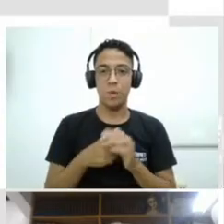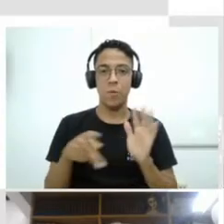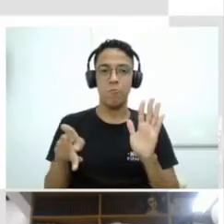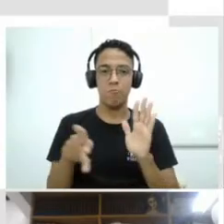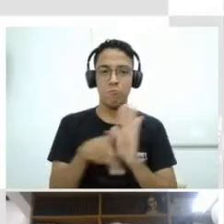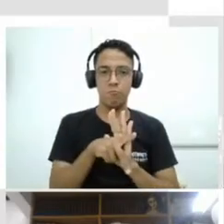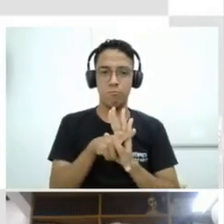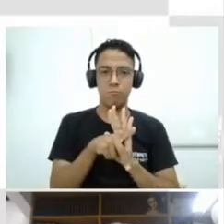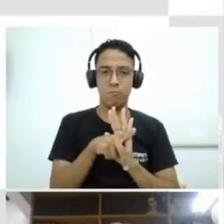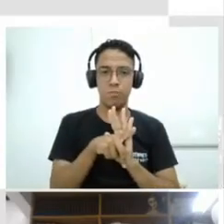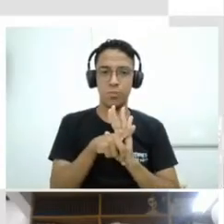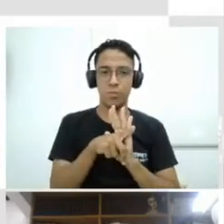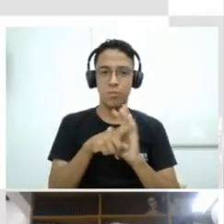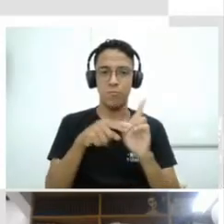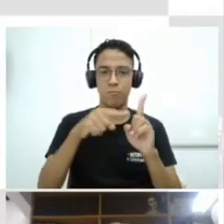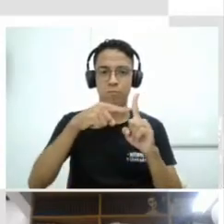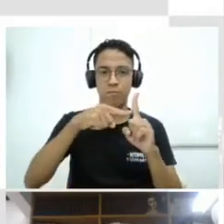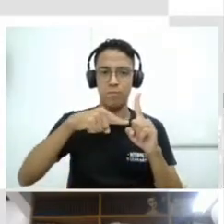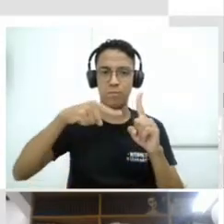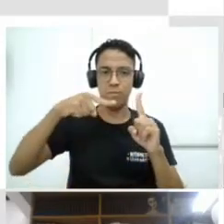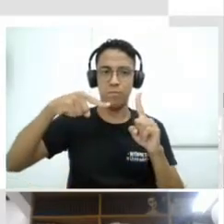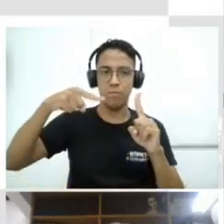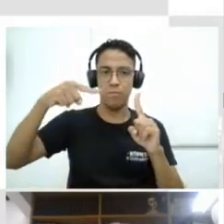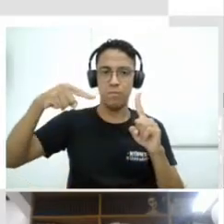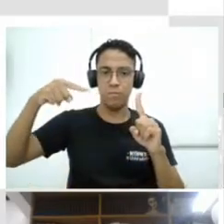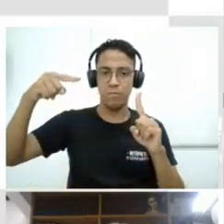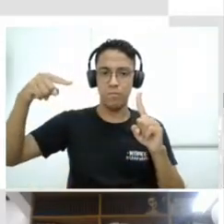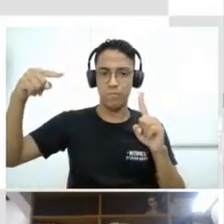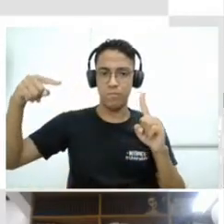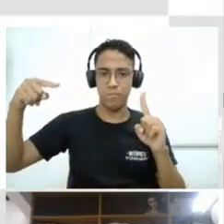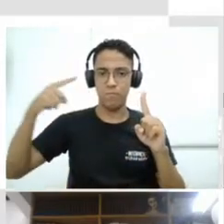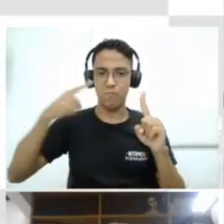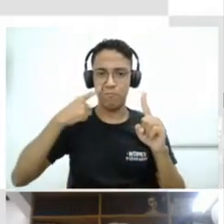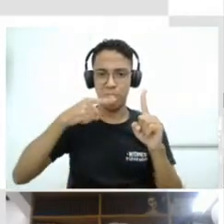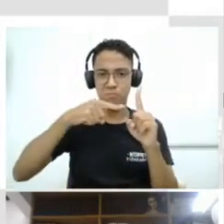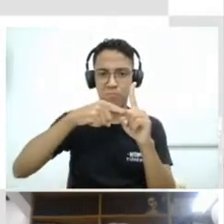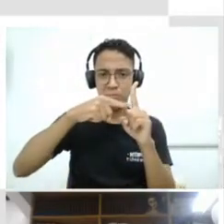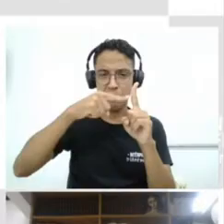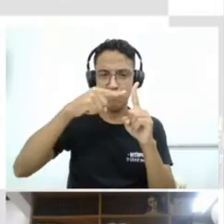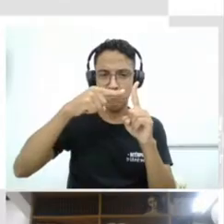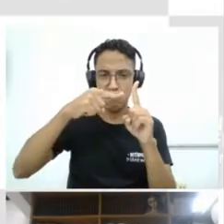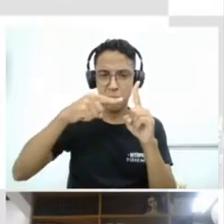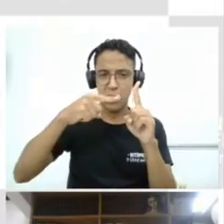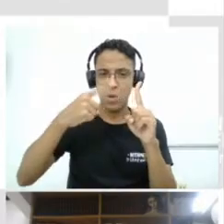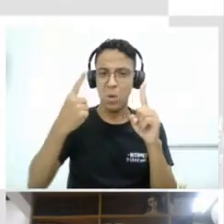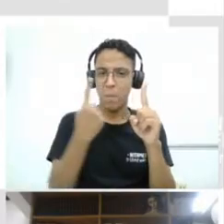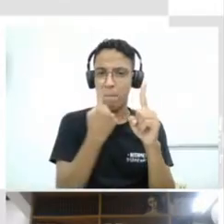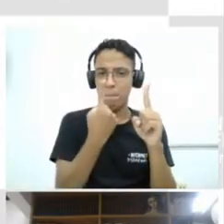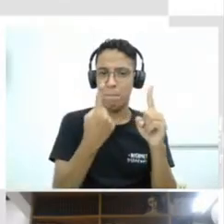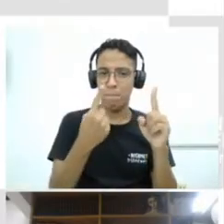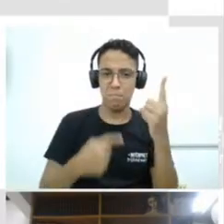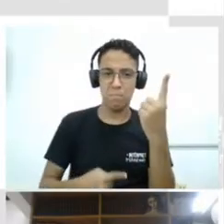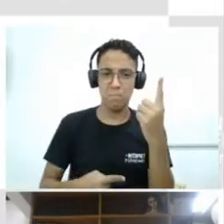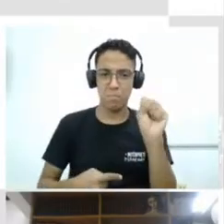de referência aqui, o zero, sendo de 1880 a 1920, praticamente não houve nenhuma alteração na temperatura, houve até uma